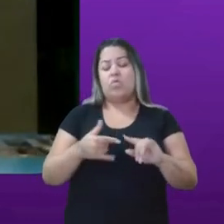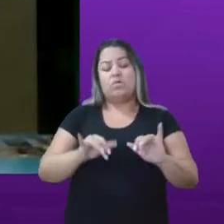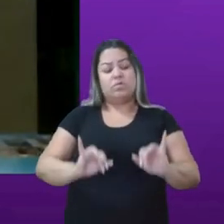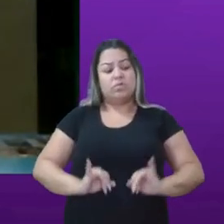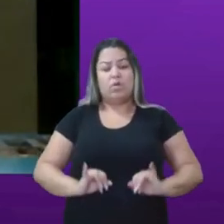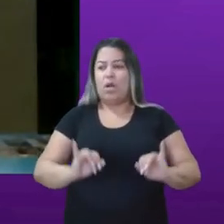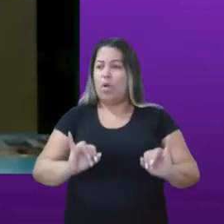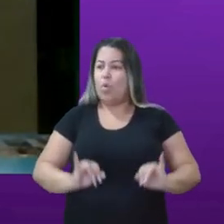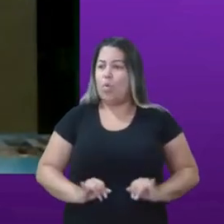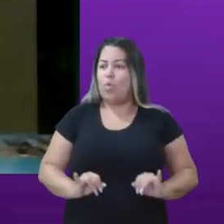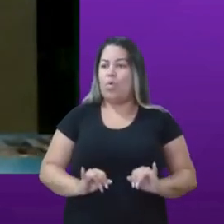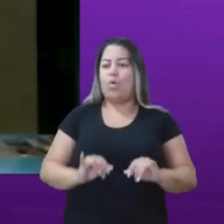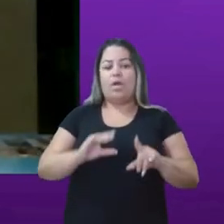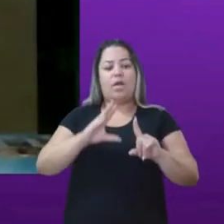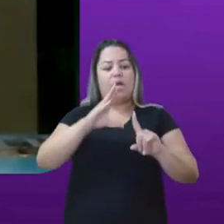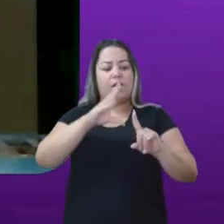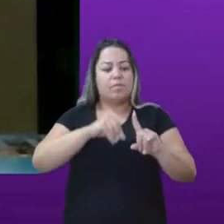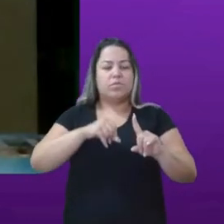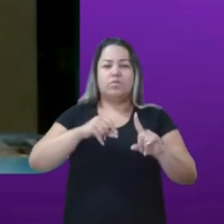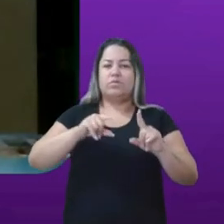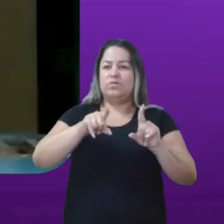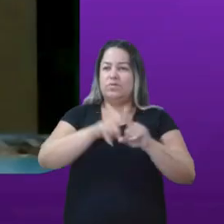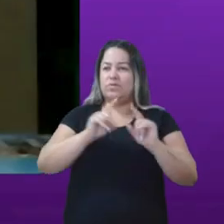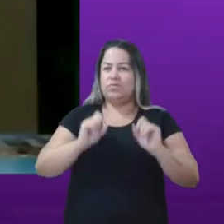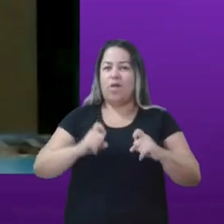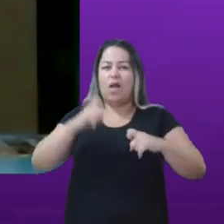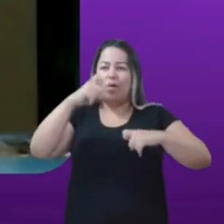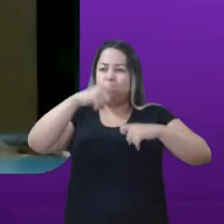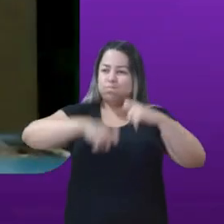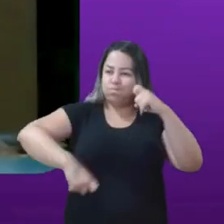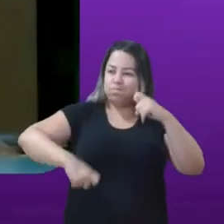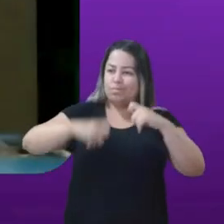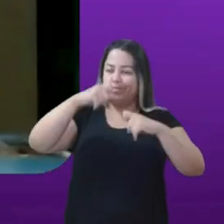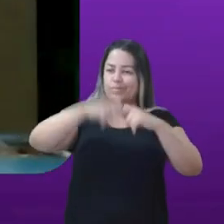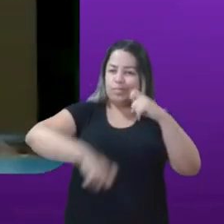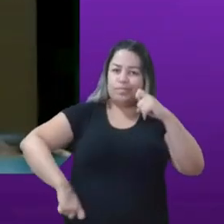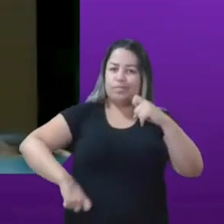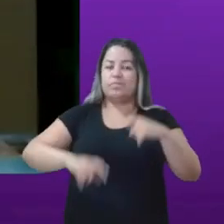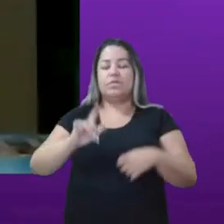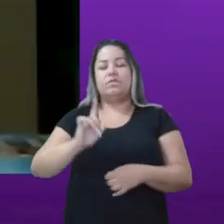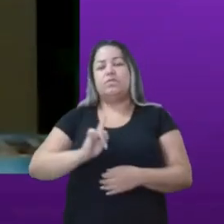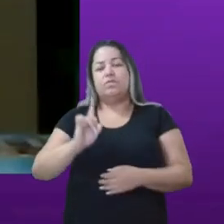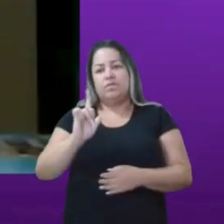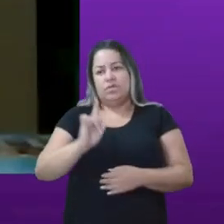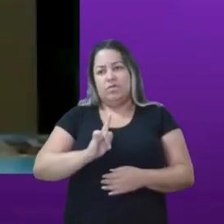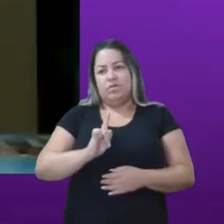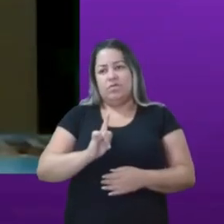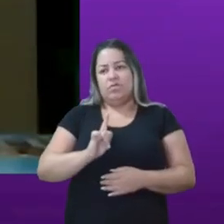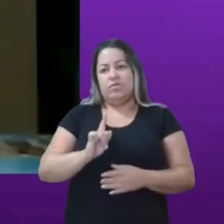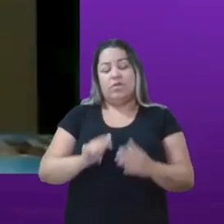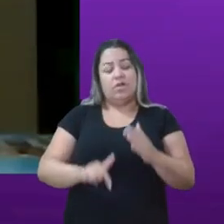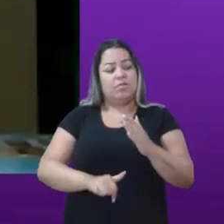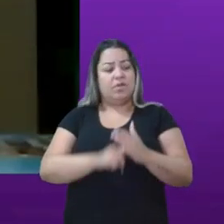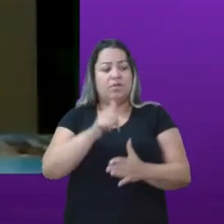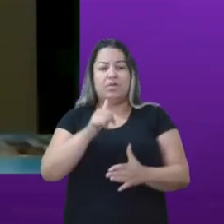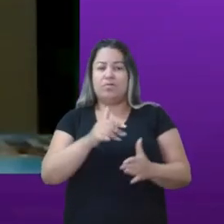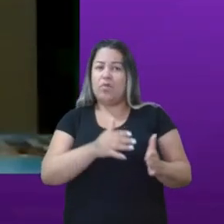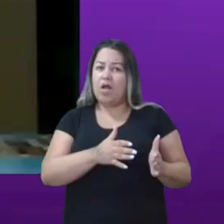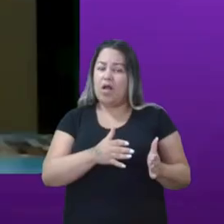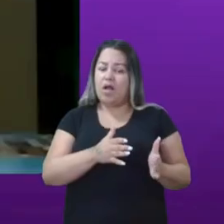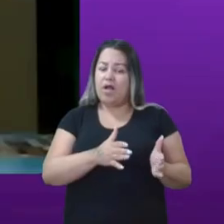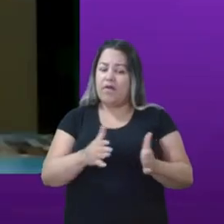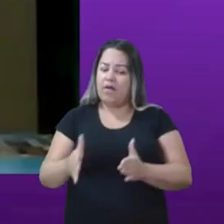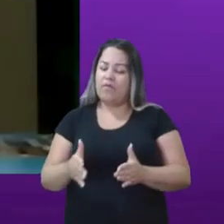abuso e exploração sexual? Quantas crianças e adolescentes tiveram a primeira infância